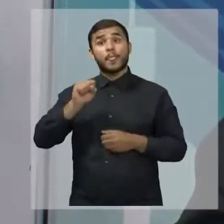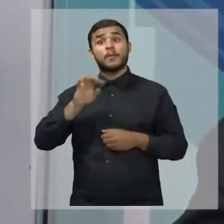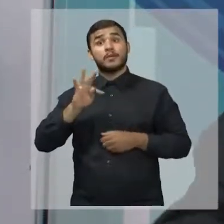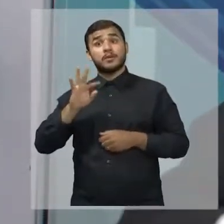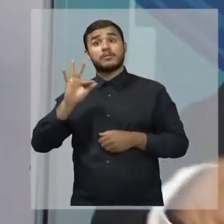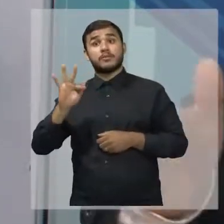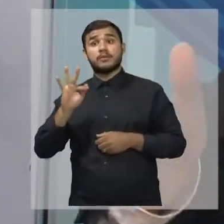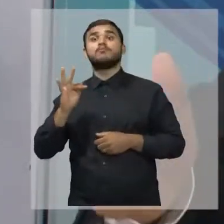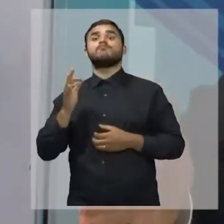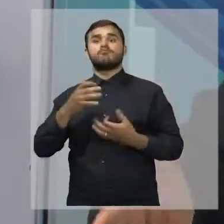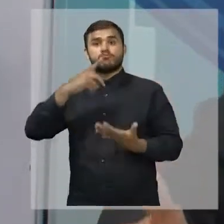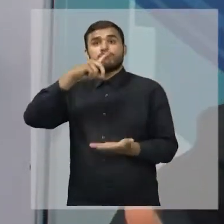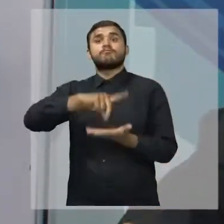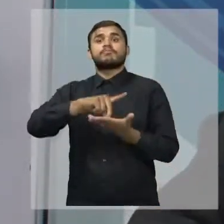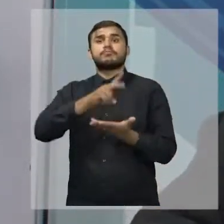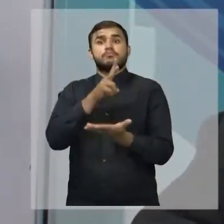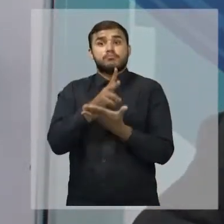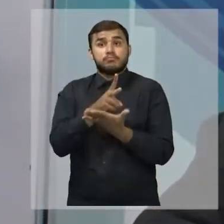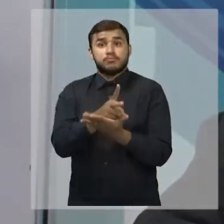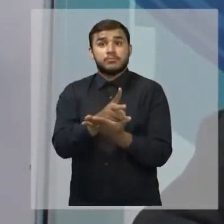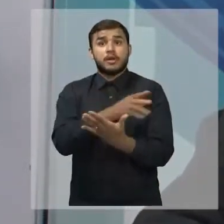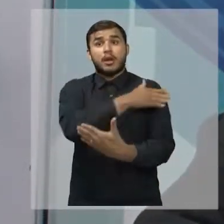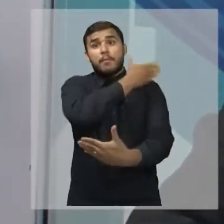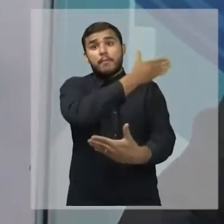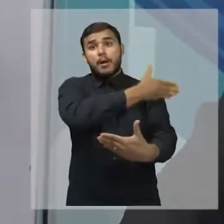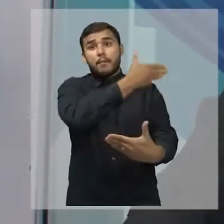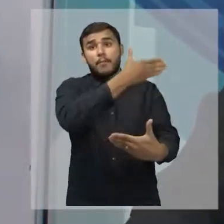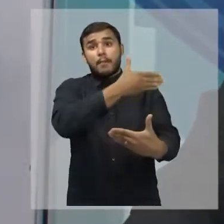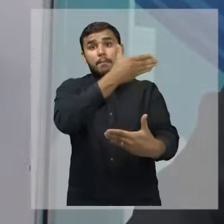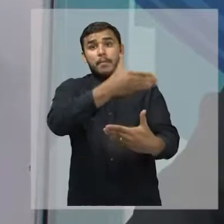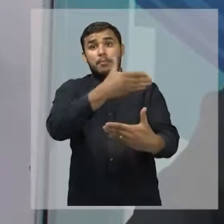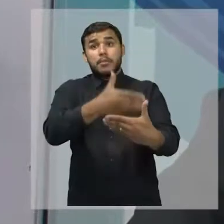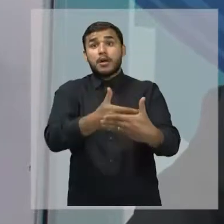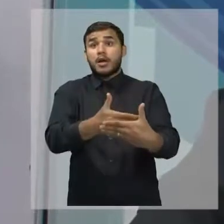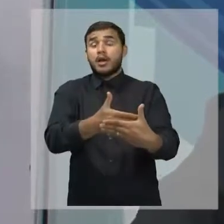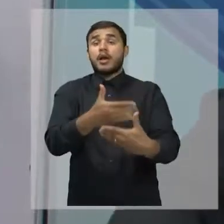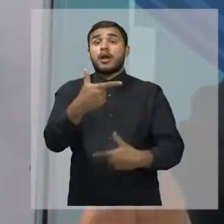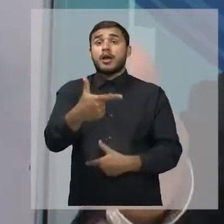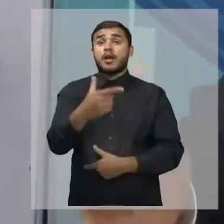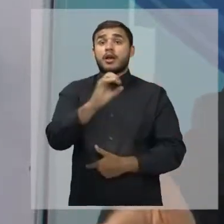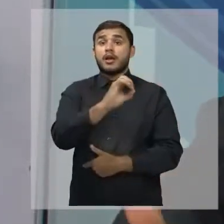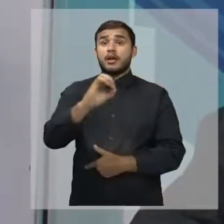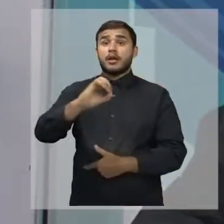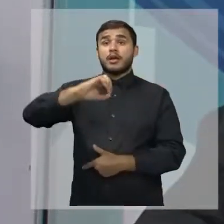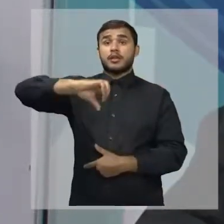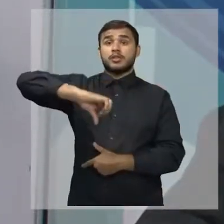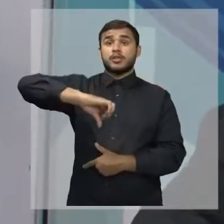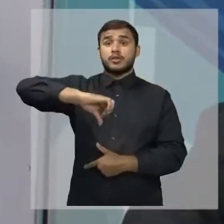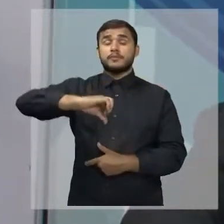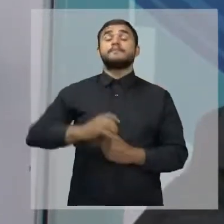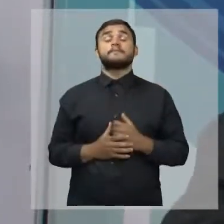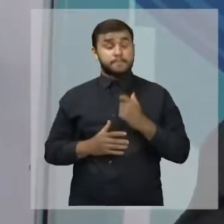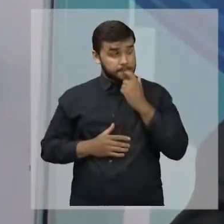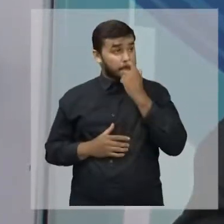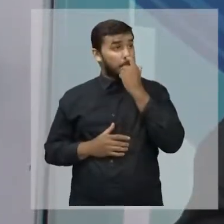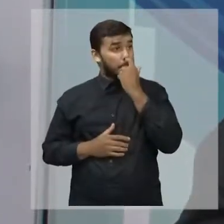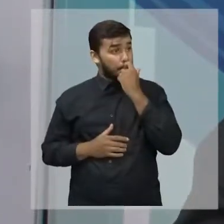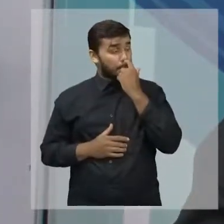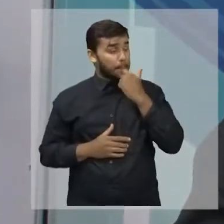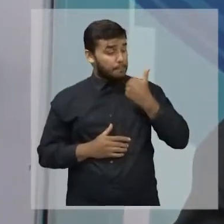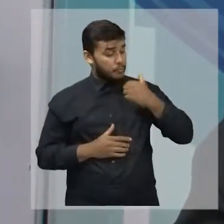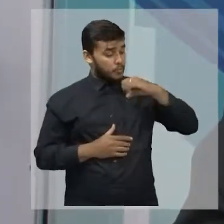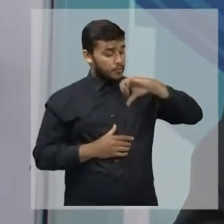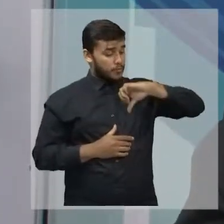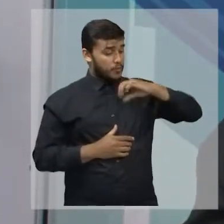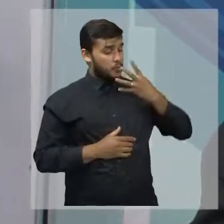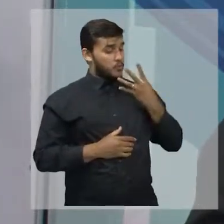88 até 2009. Portanto, de 1941 até 2009, o Brasil sempre conviveu